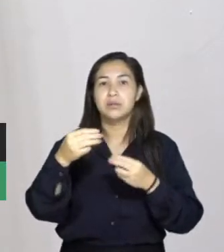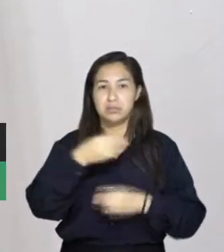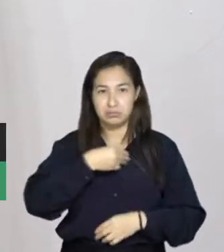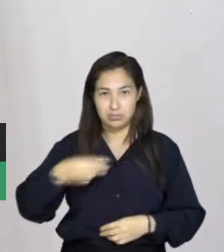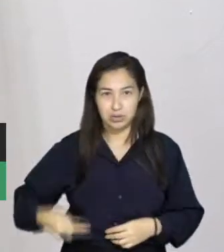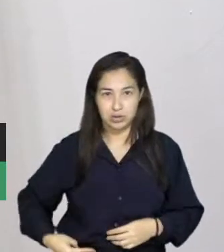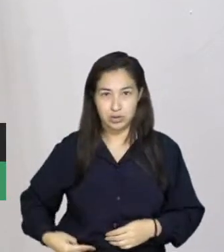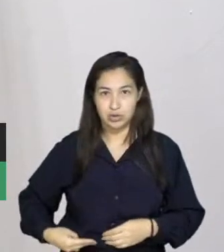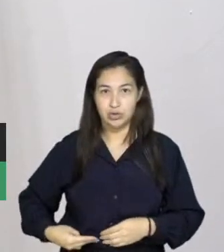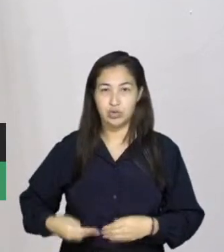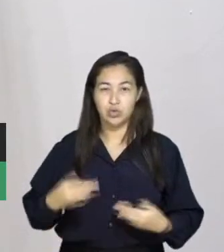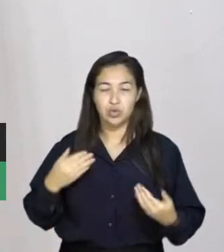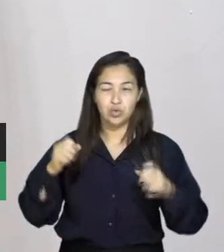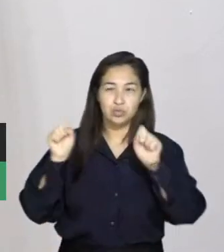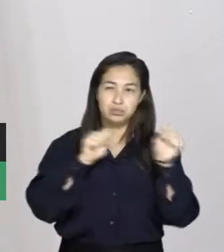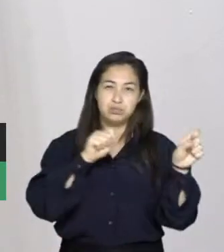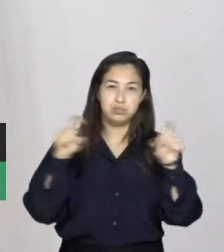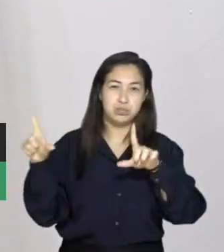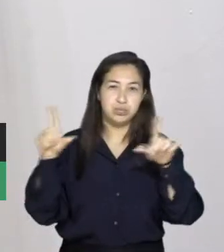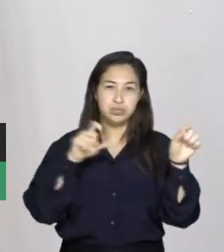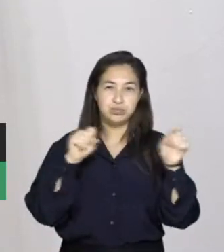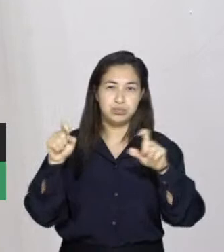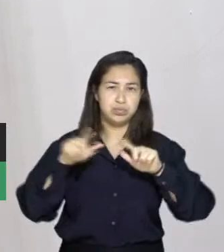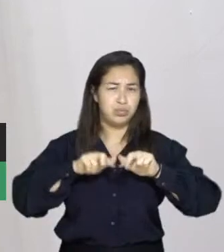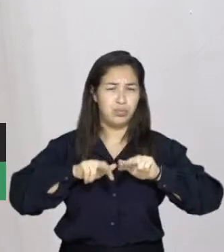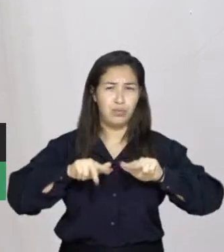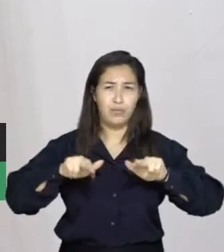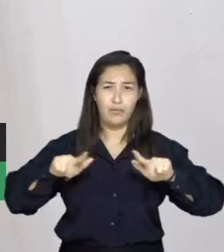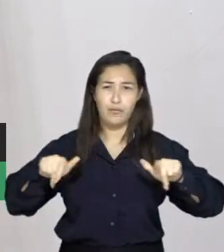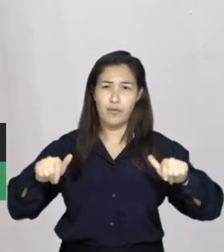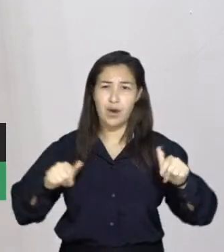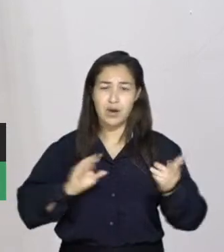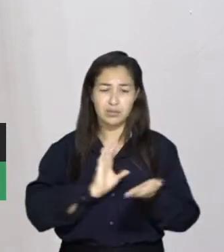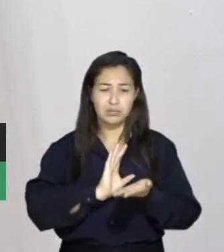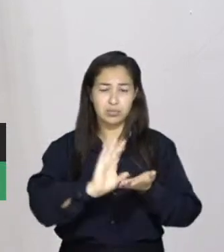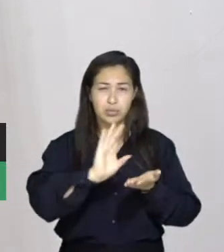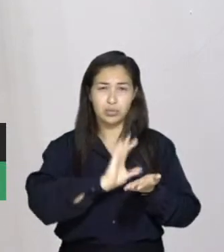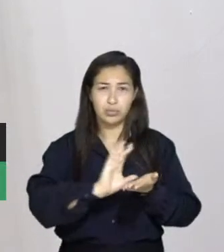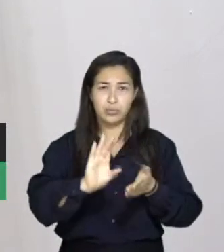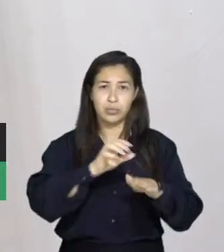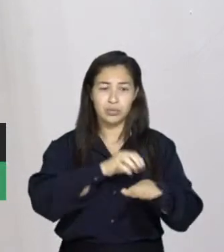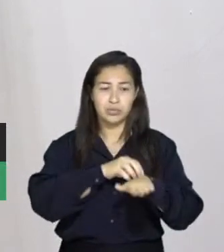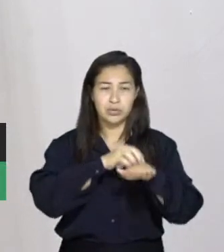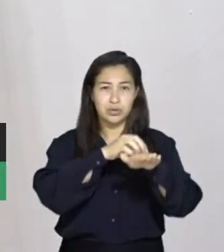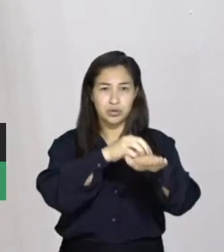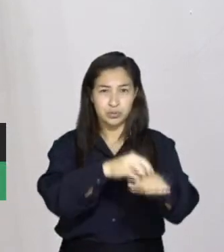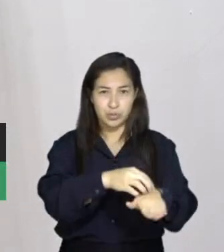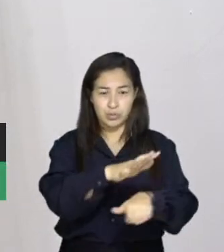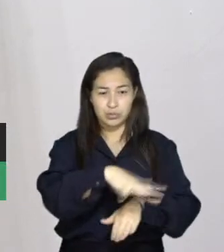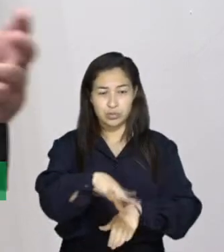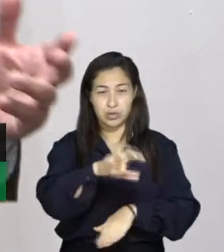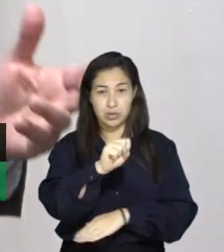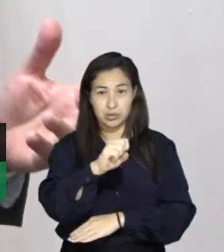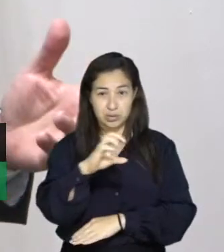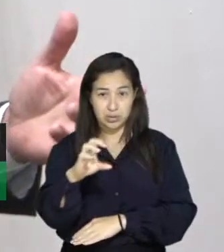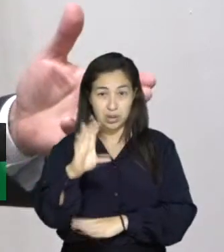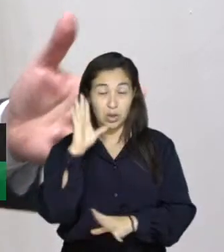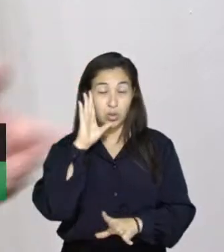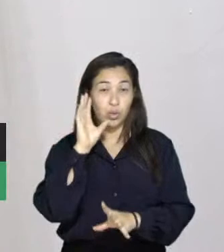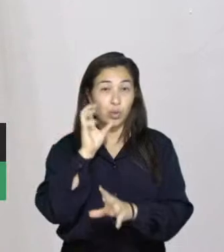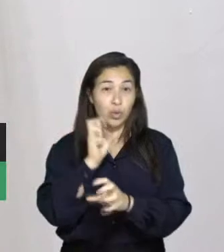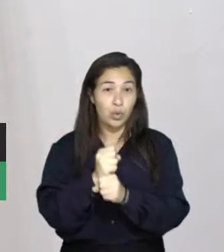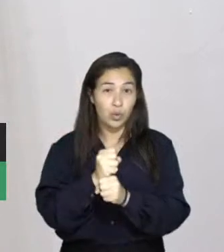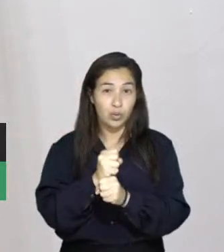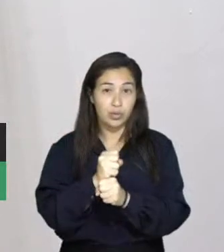apresentou toda a projeção de investimento do Ministério dos Transportes para Santa Catarina, que totalizaram